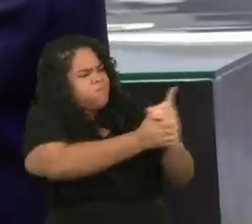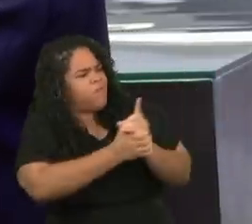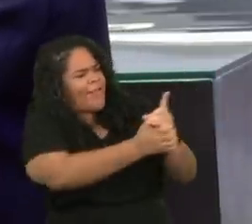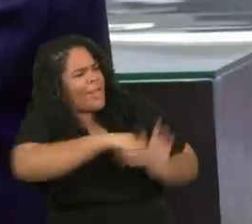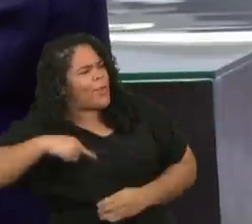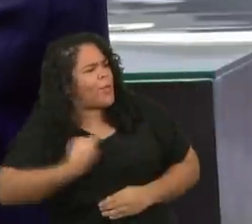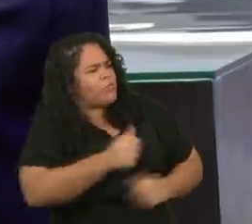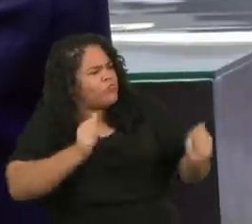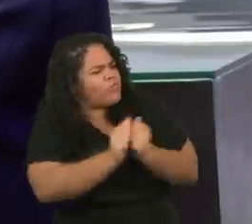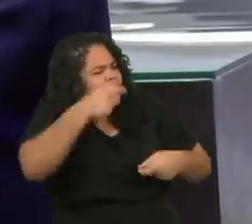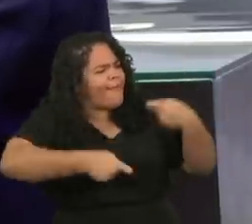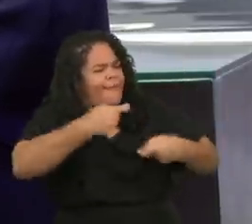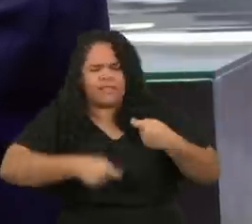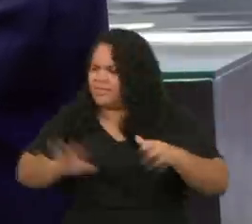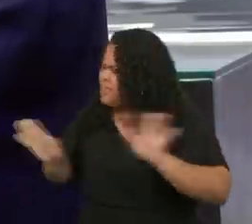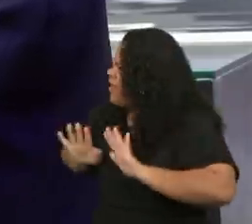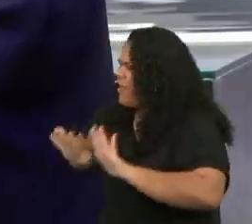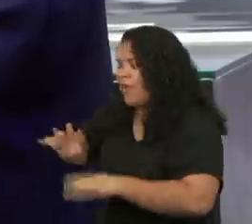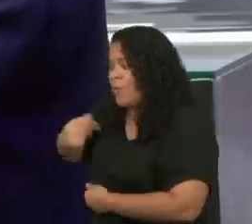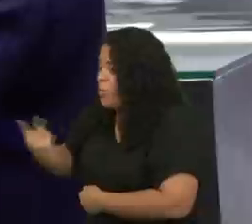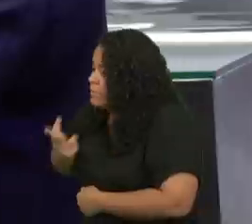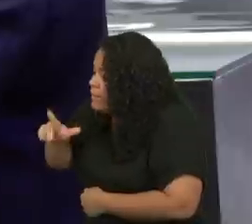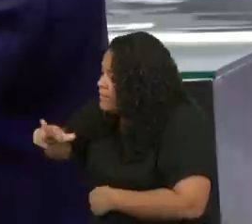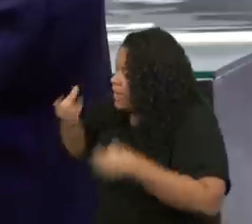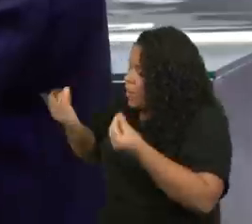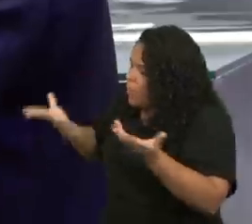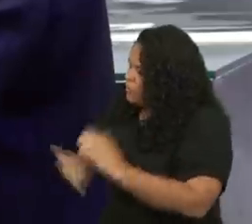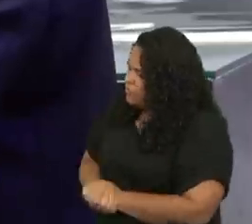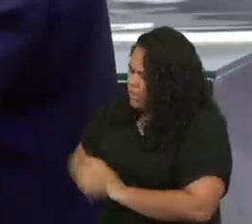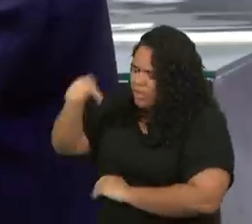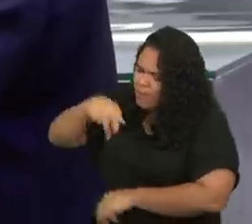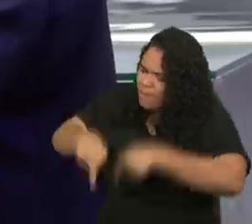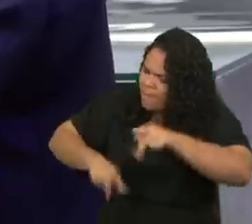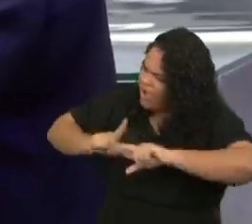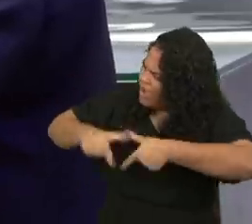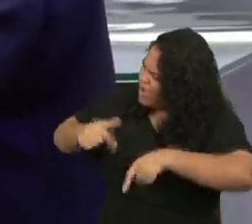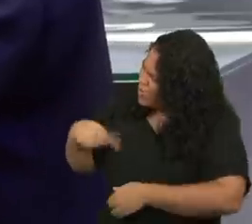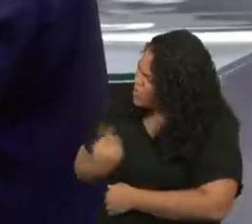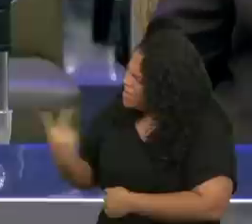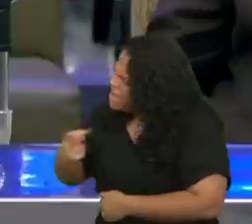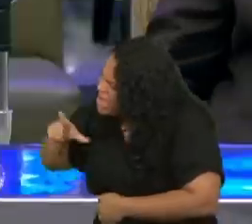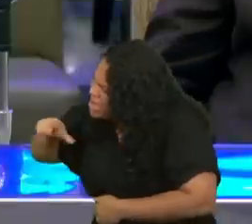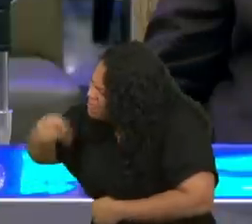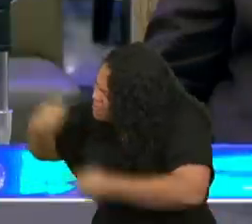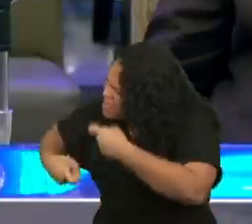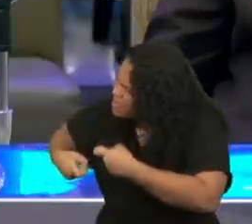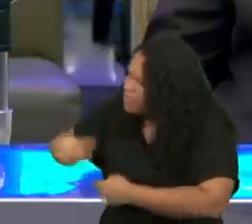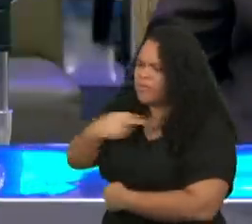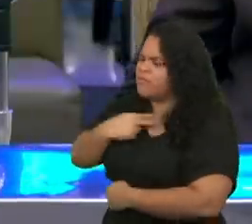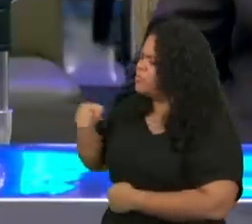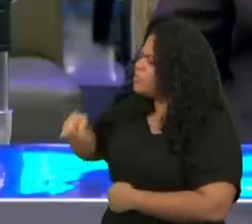irmão meu não me forces porque não se faz assim em Israel não faças tá o quê